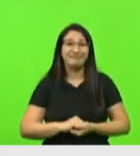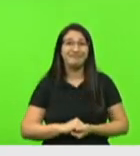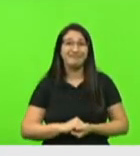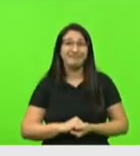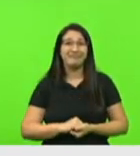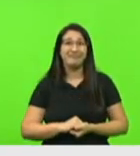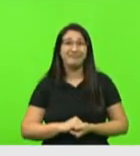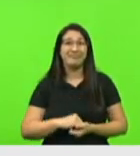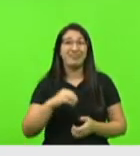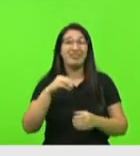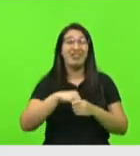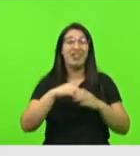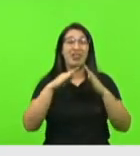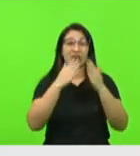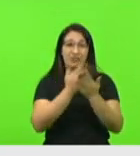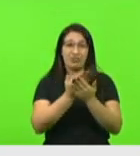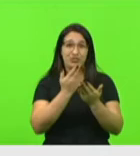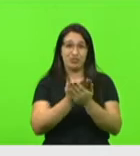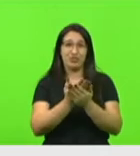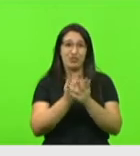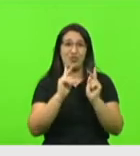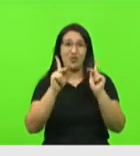Ismael, prefeito